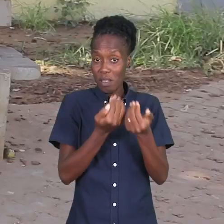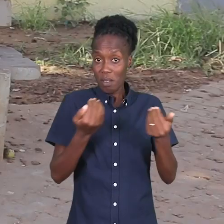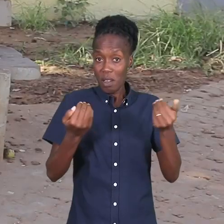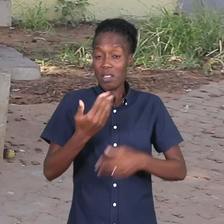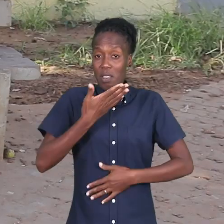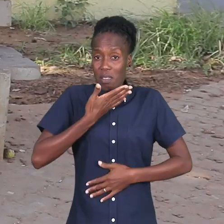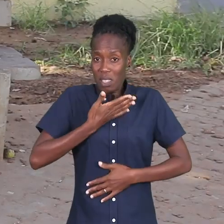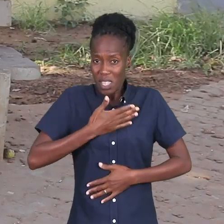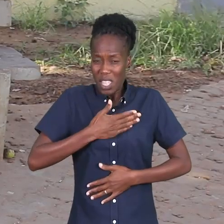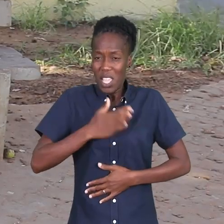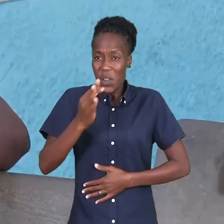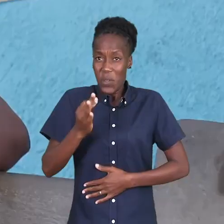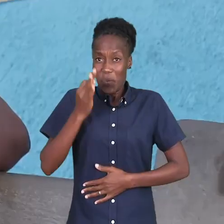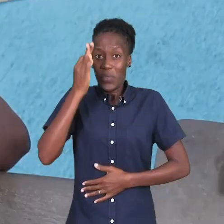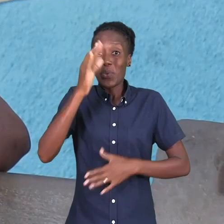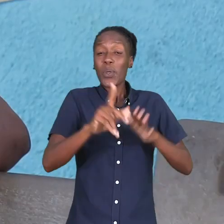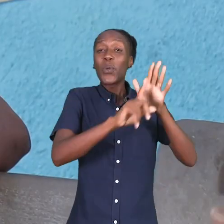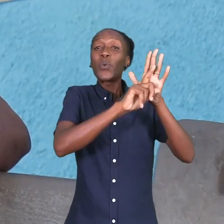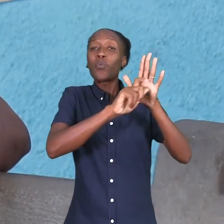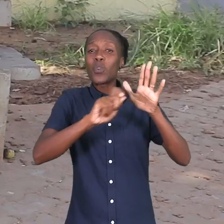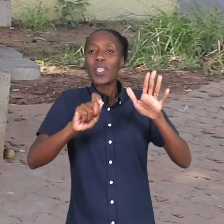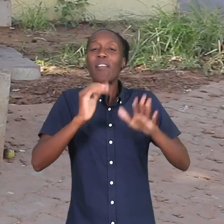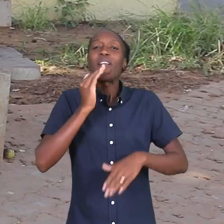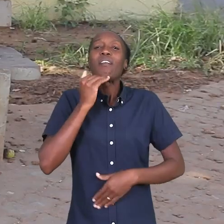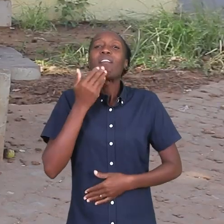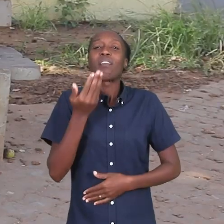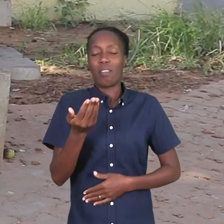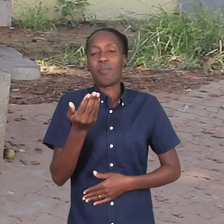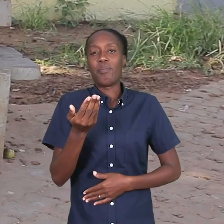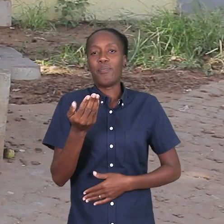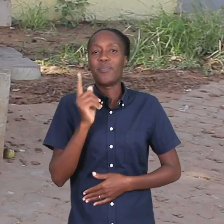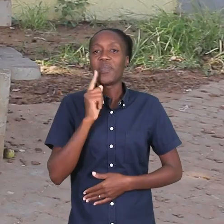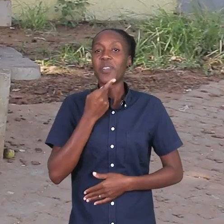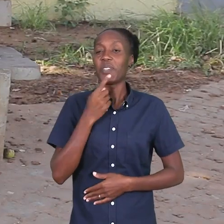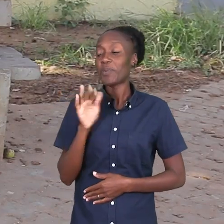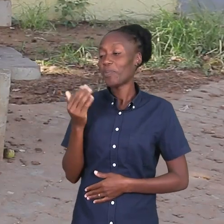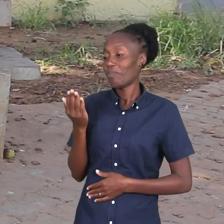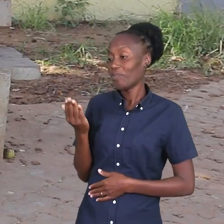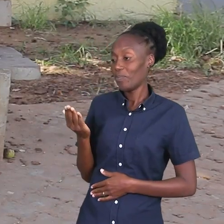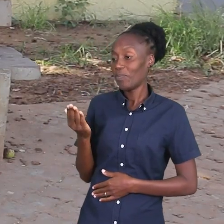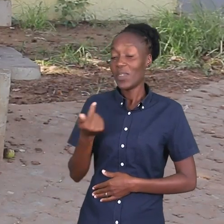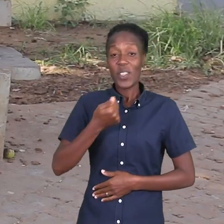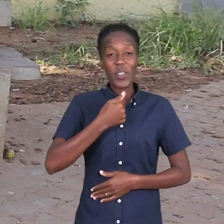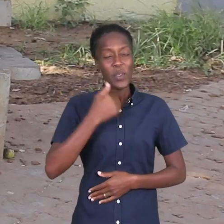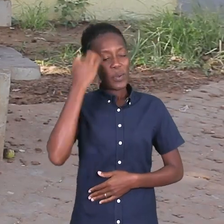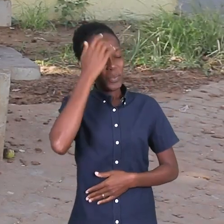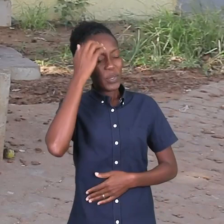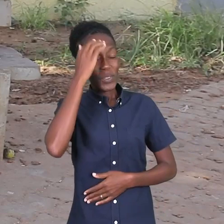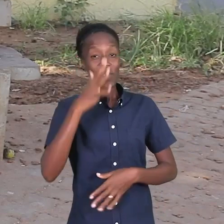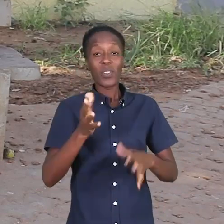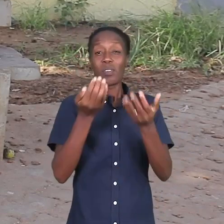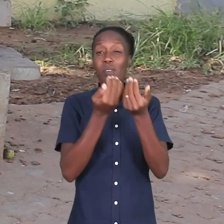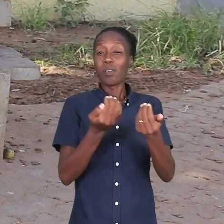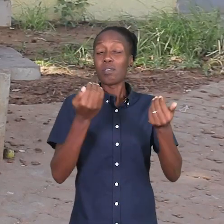Uhum. Sheila, normalmente, quem são as pessoas que as crianças querem ser, querem copiar, né?